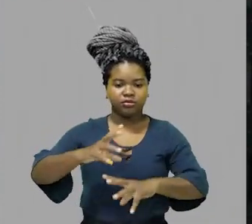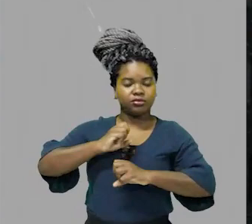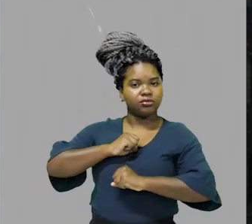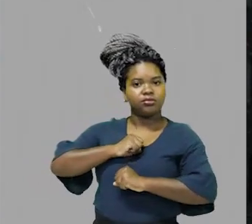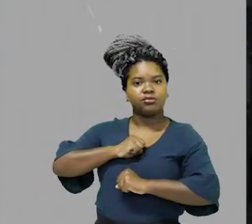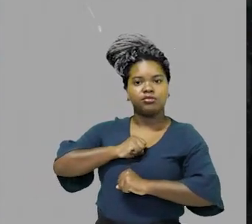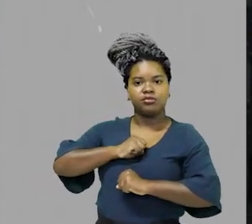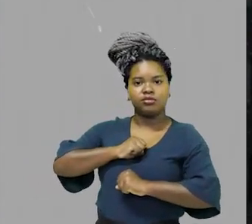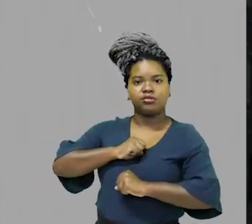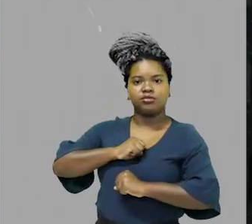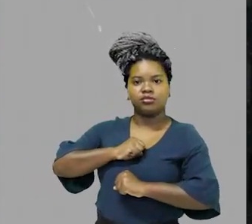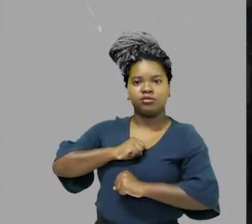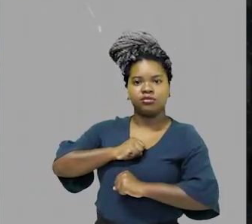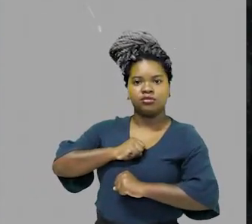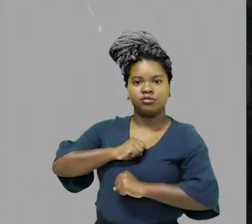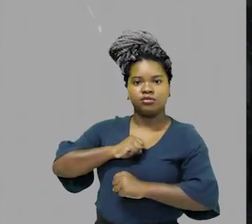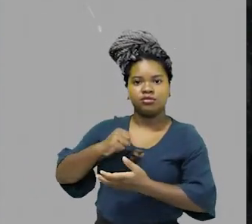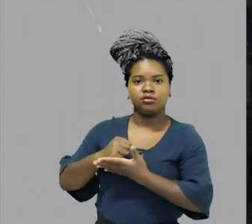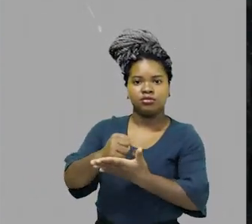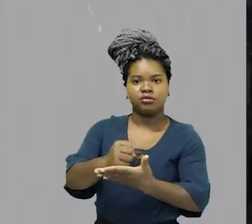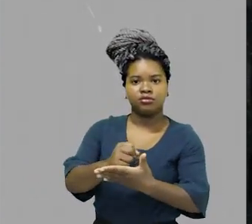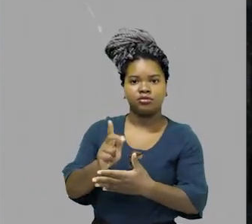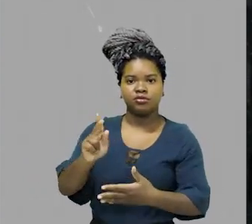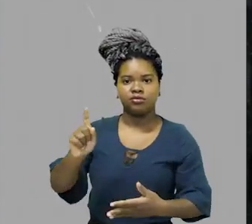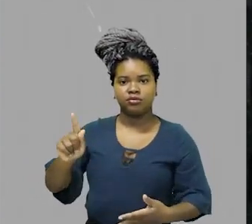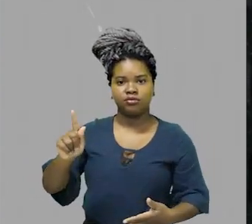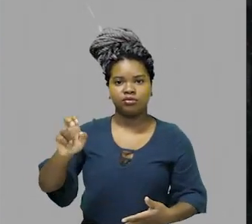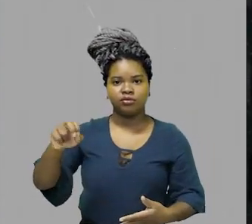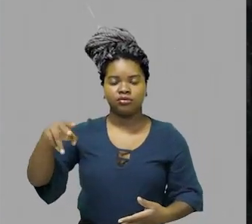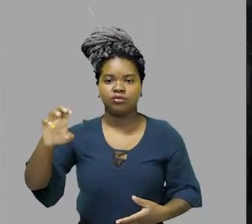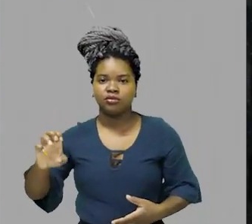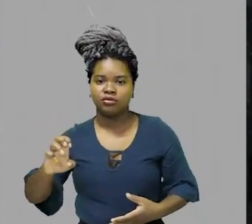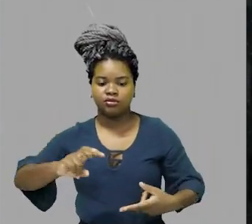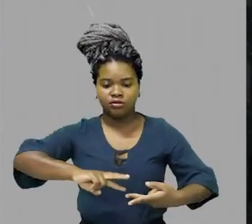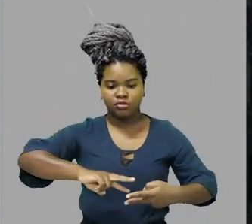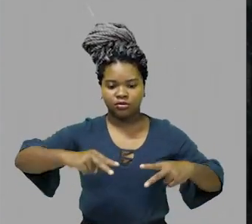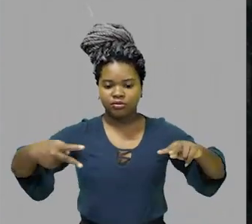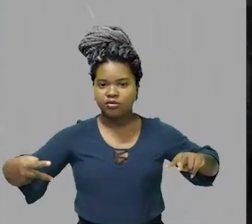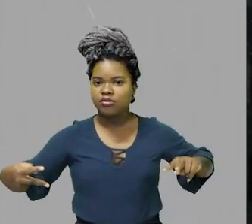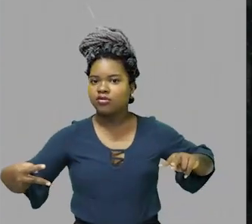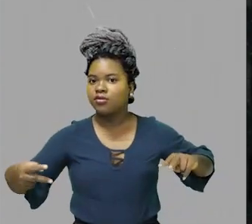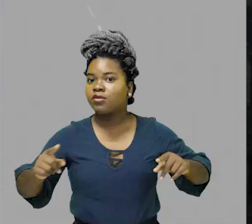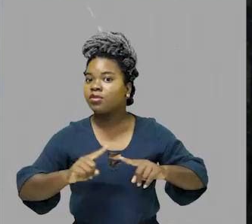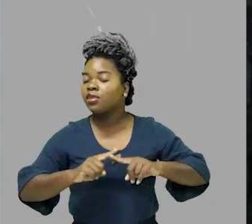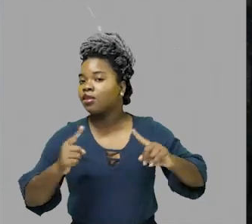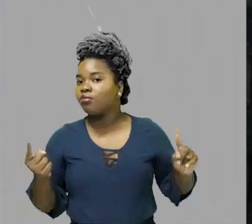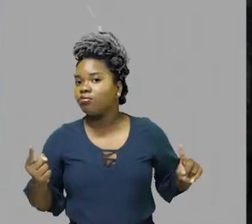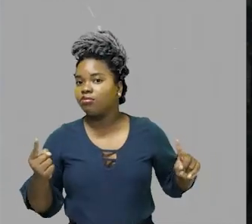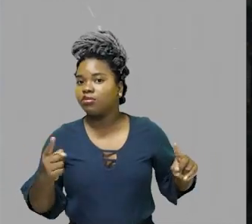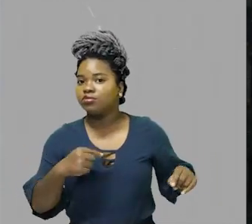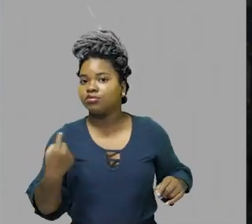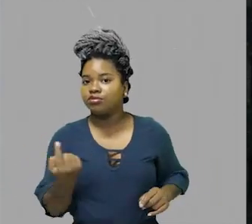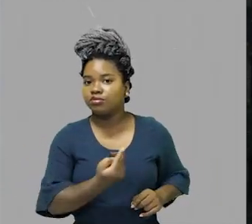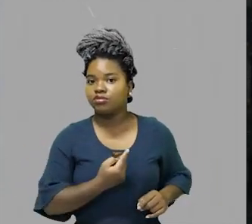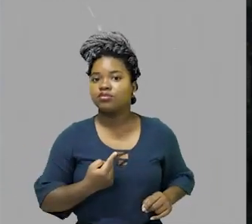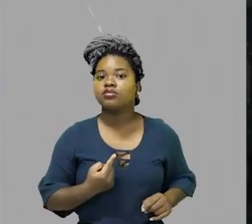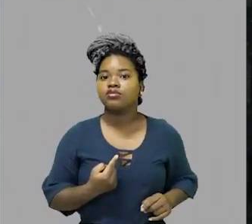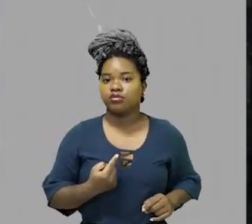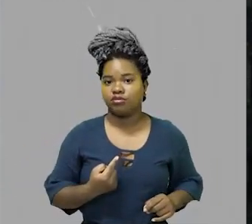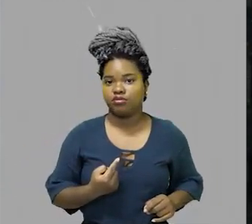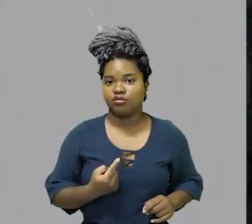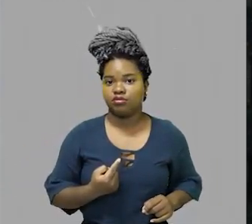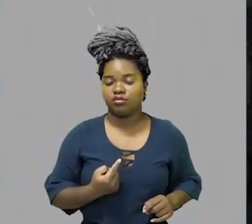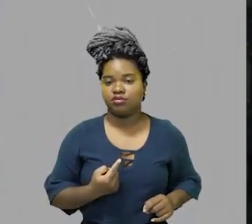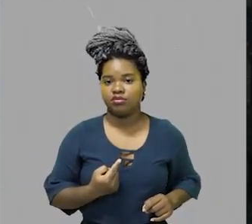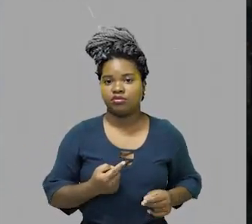de acordo com o gene que vai estar ali presente. Só que o gene do nosso DNA, ele tem trechos que